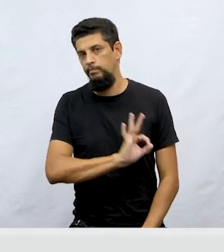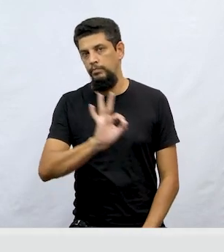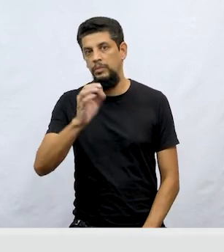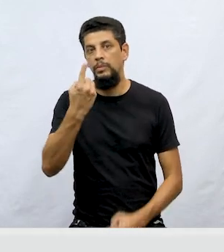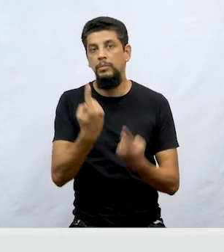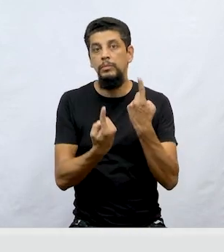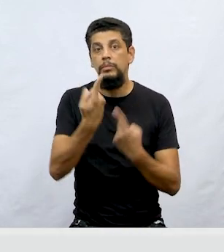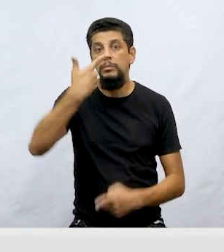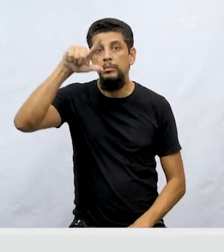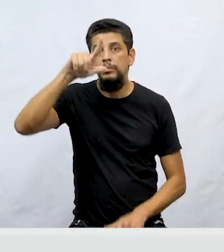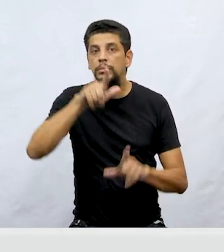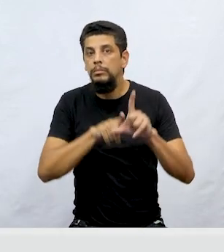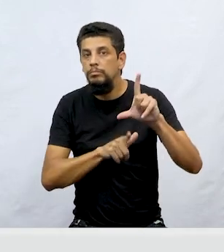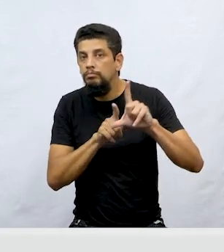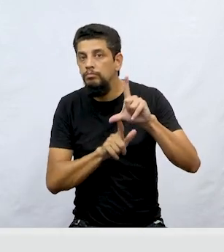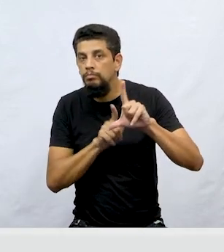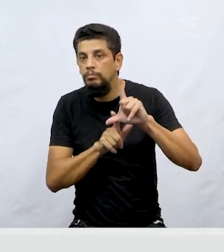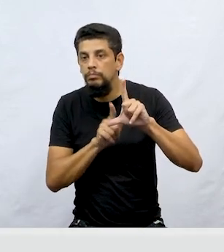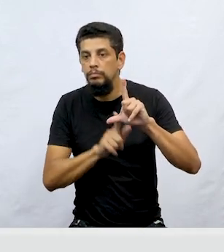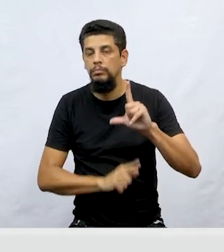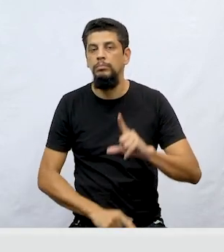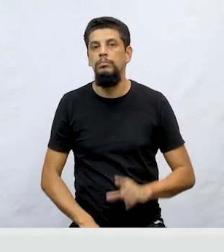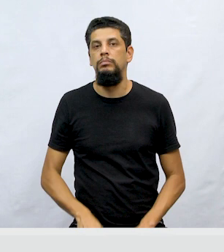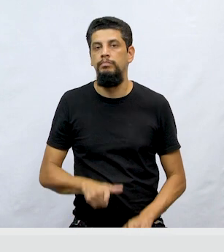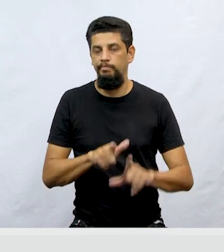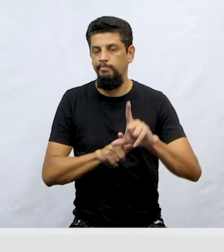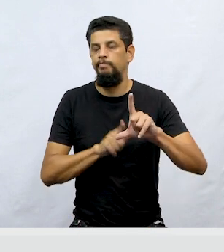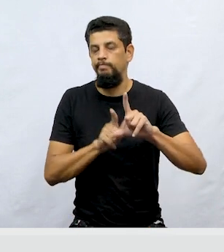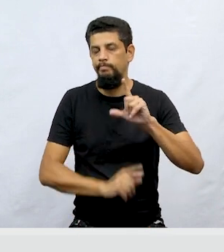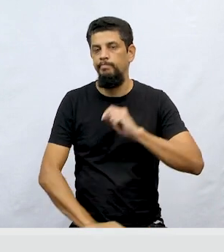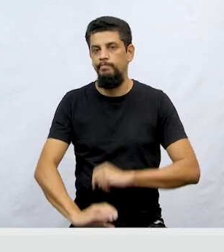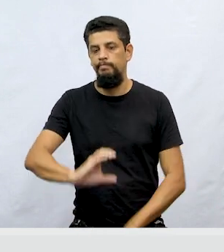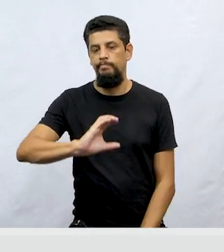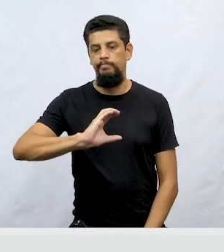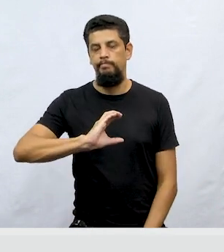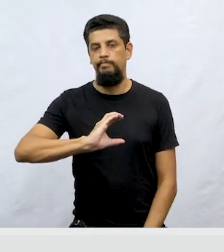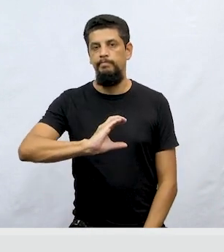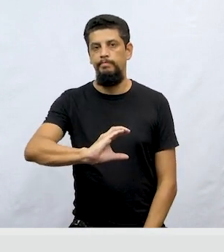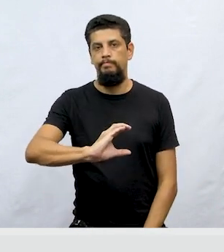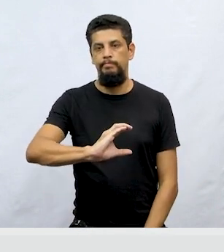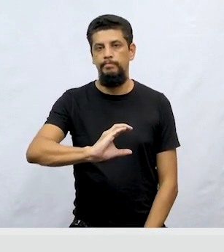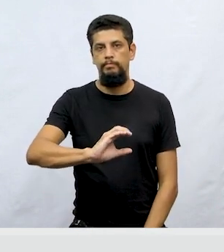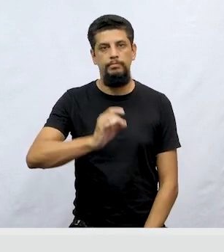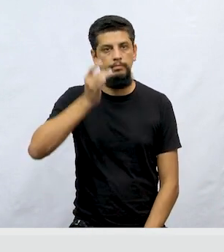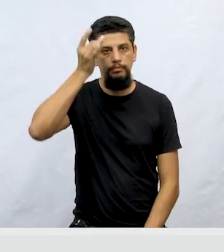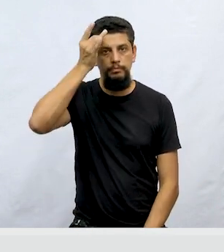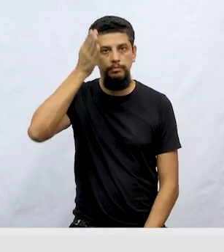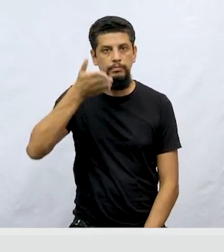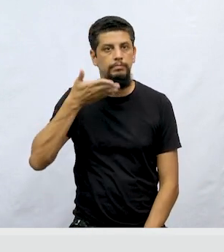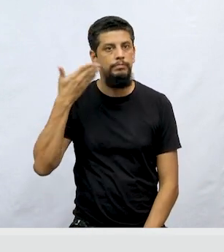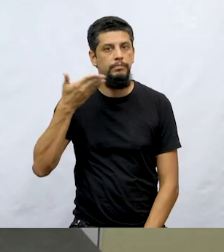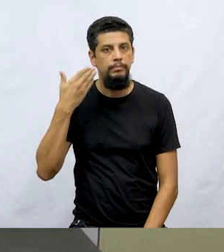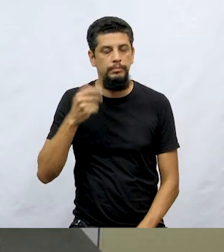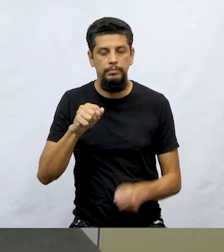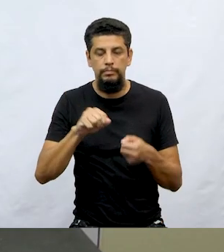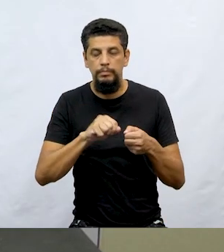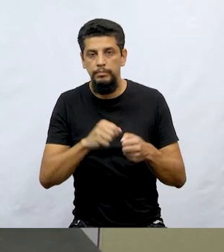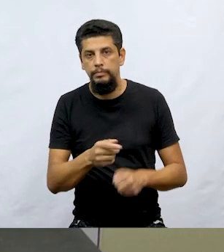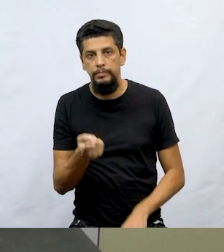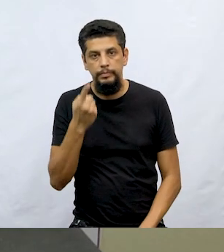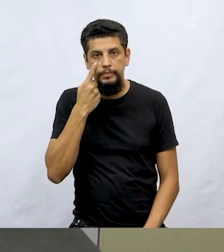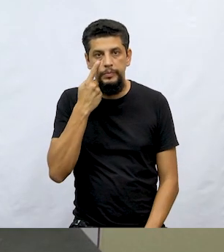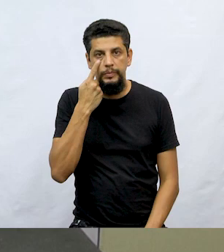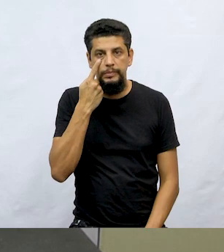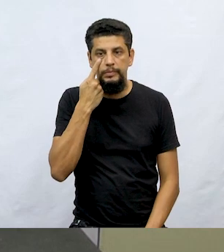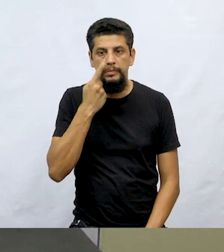Muito bem. Qual que será a próxima letra, professora? Letra C. Letra C. Essa letra C é bem fácil de fazer. Vamos